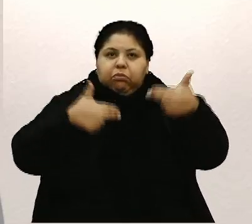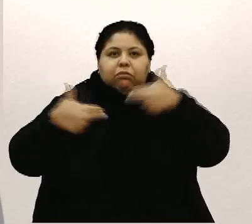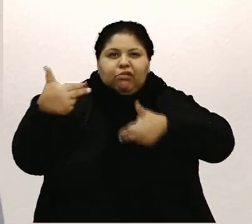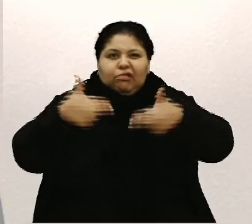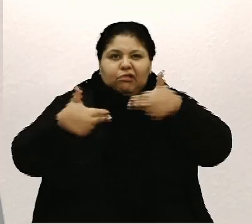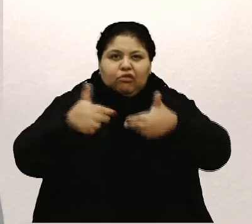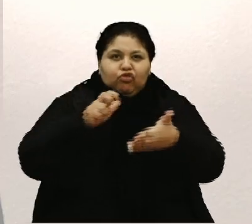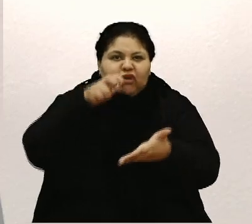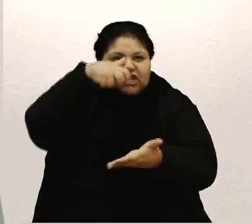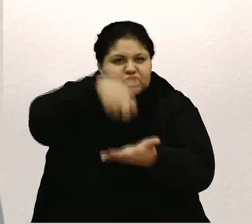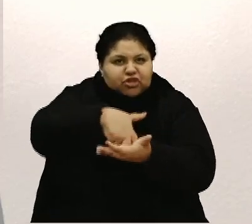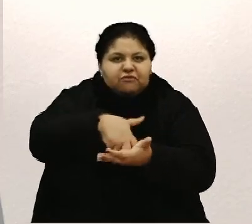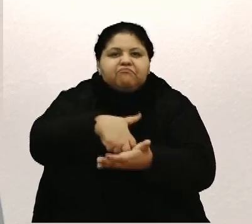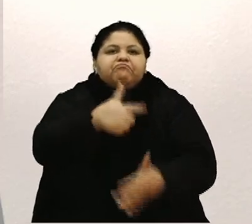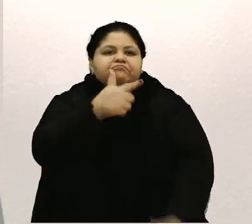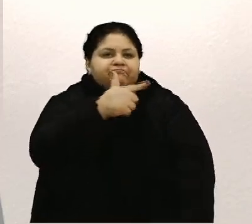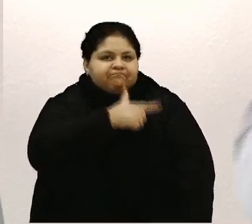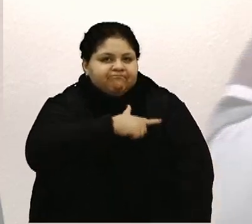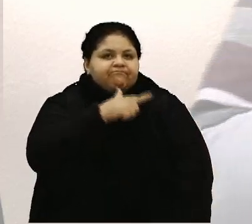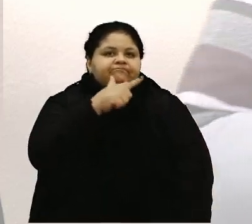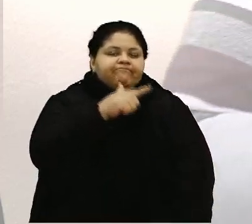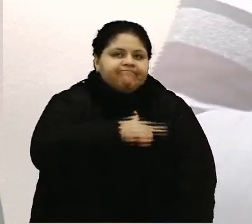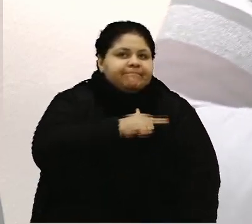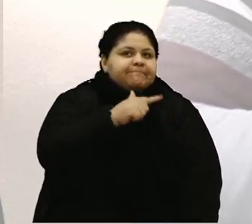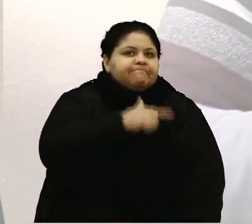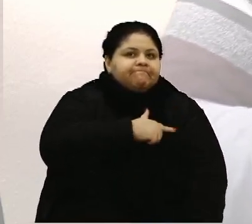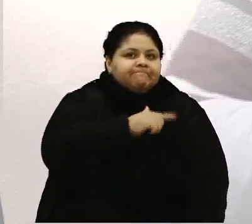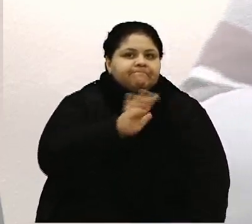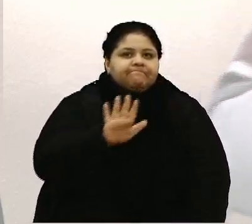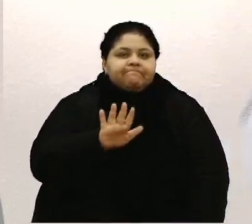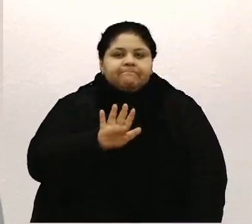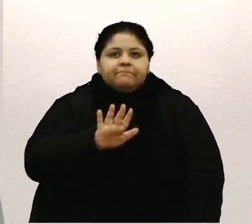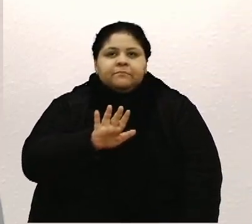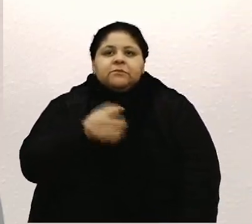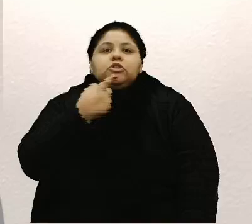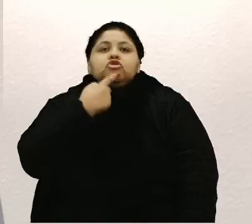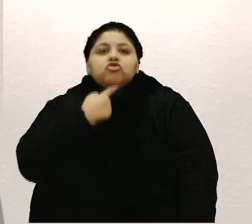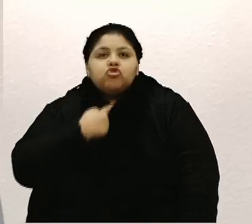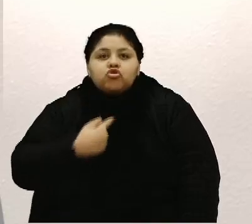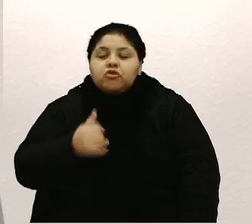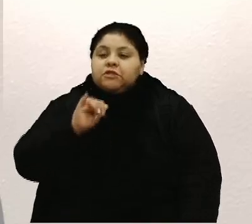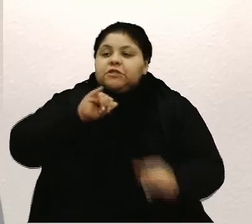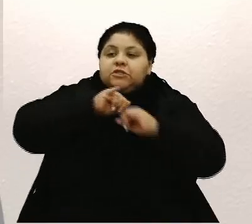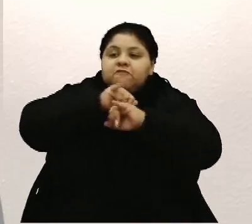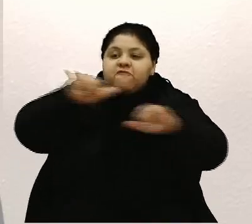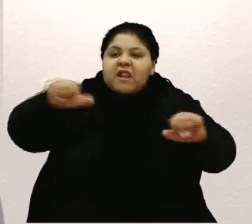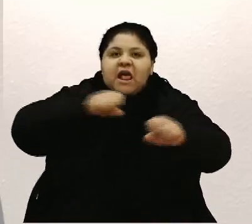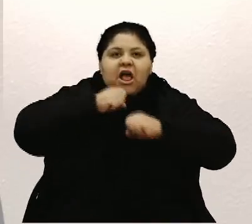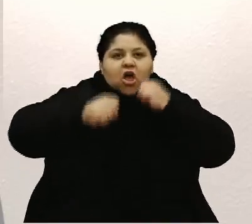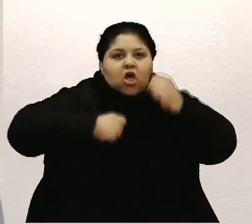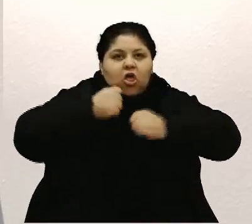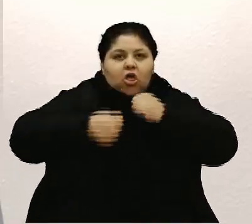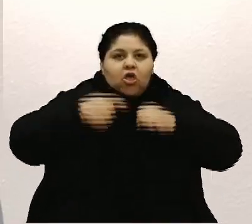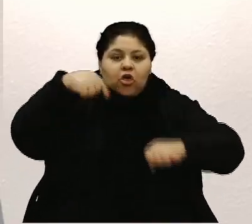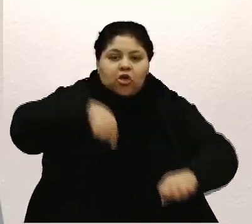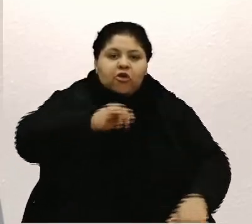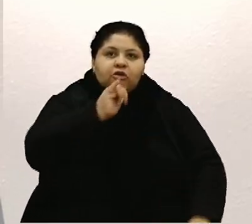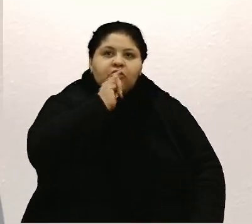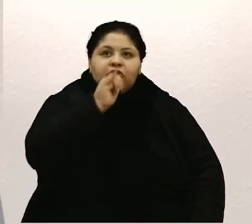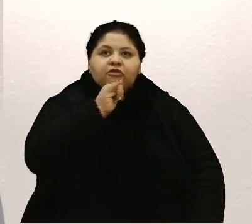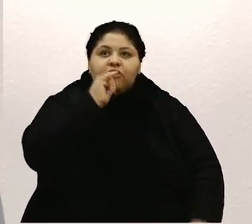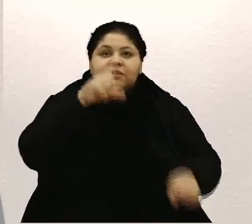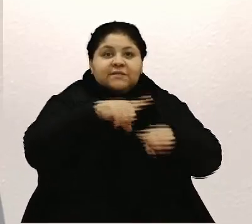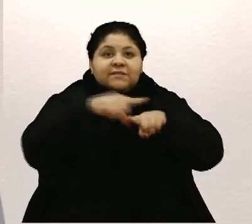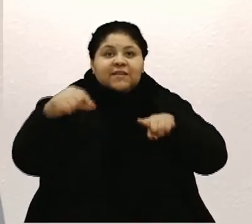feio. Ficou muito feio. A senhora gosta de promover o ódio e quando a gente está falando, acaba